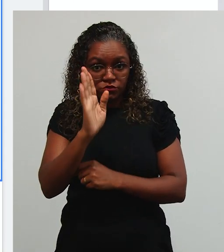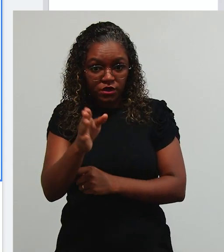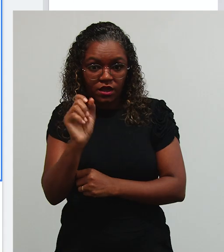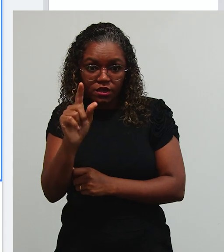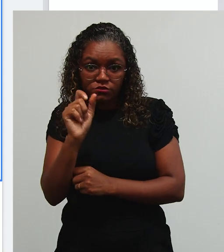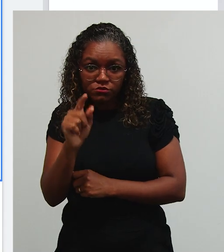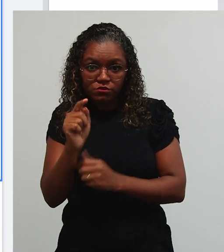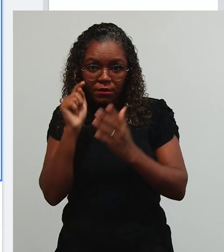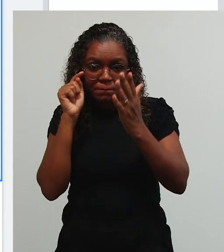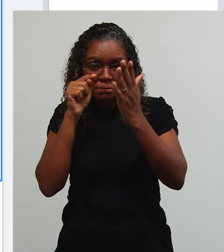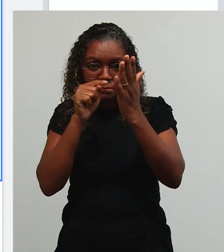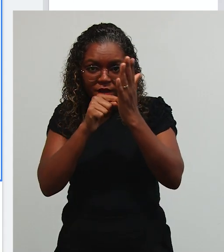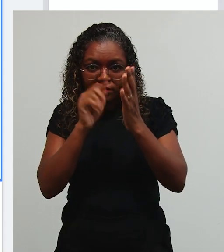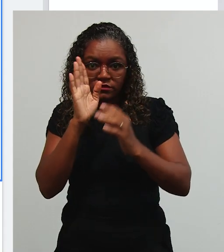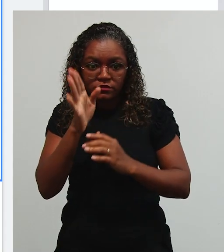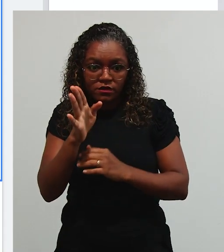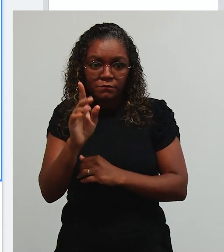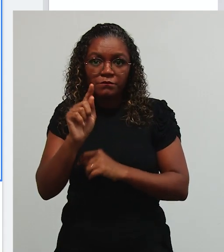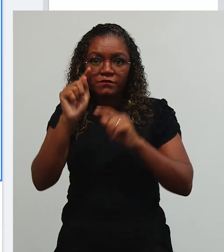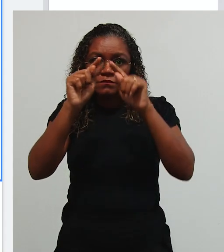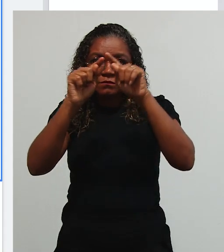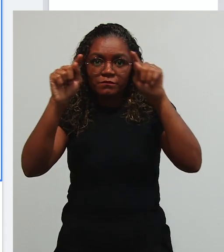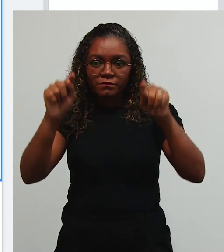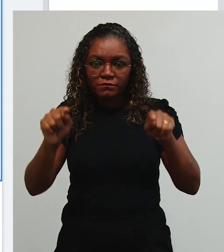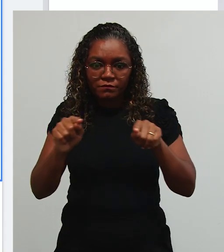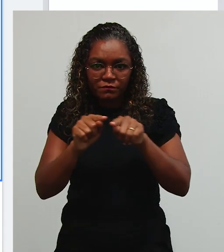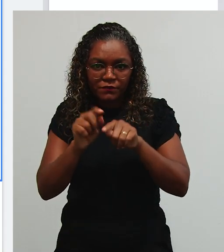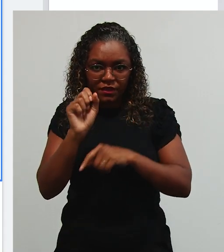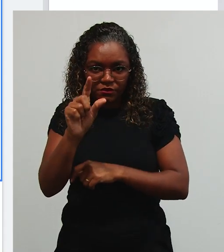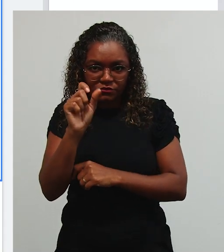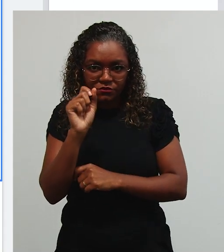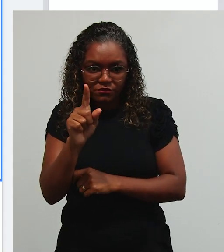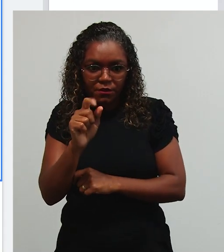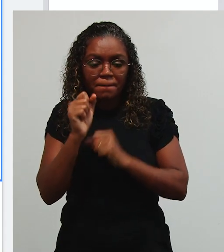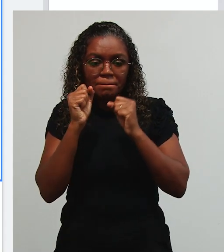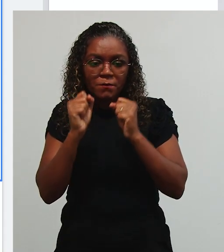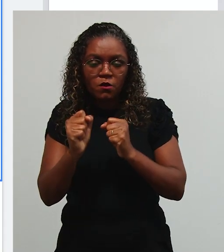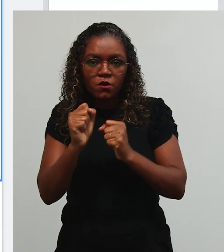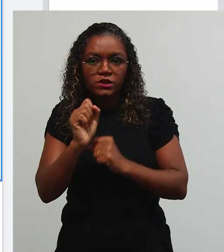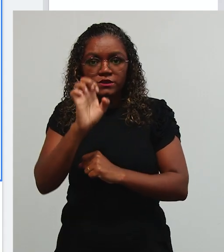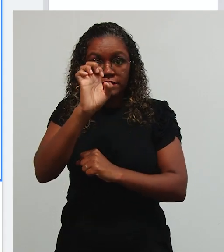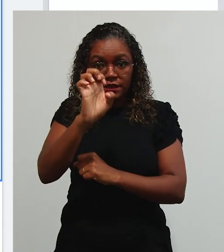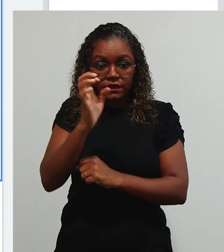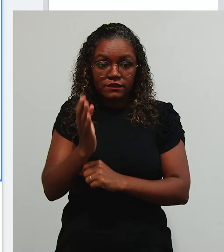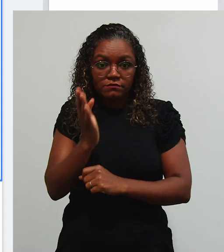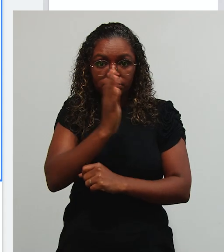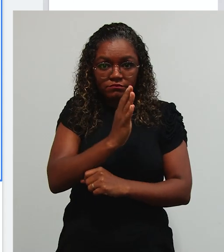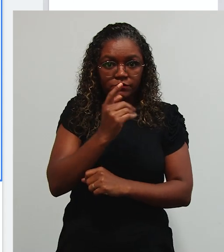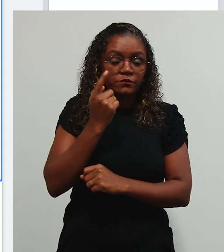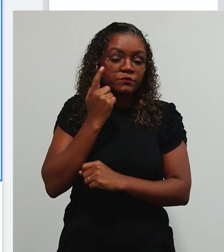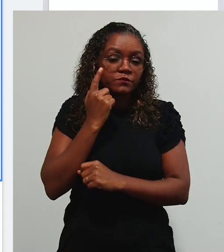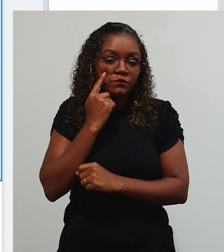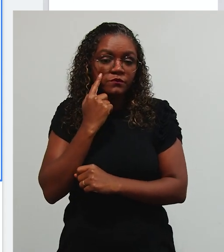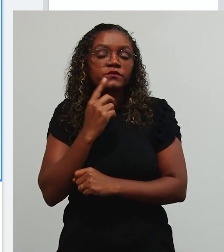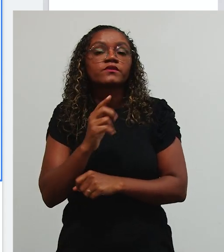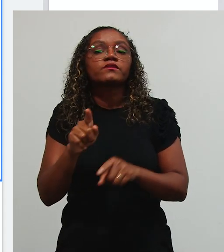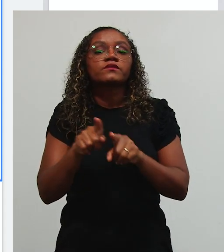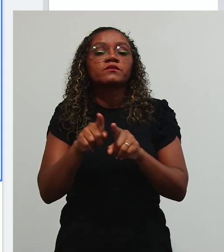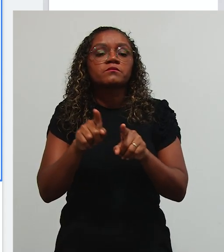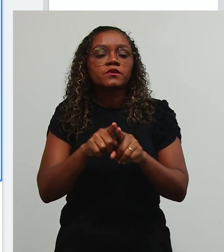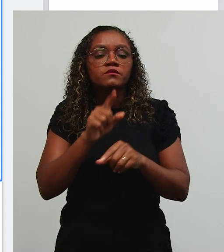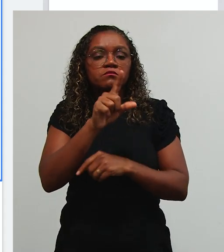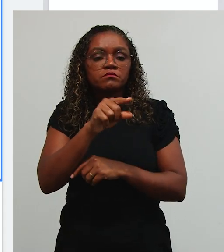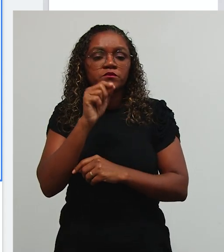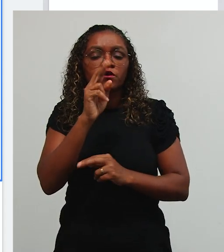ele fica com essa borda azulada, você vem aqui na lateral esquerda da sua tela e você tem as opções